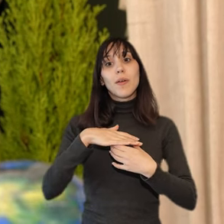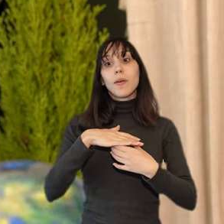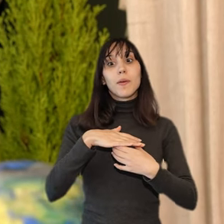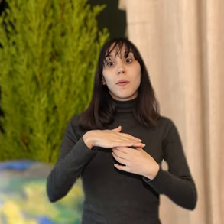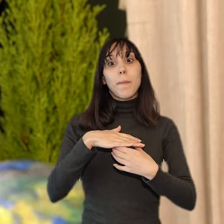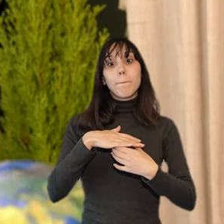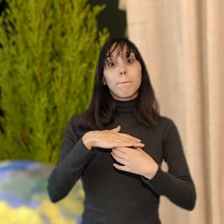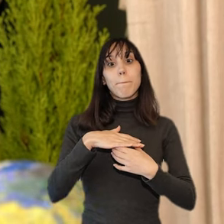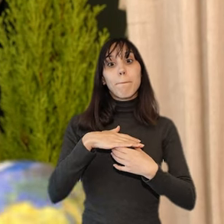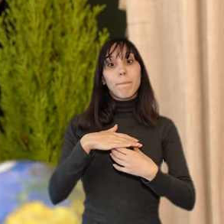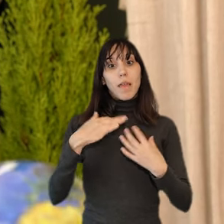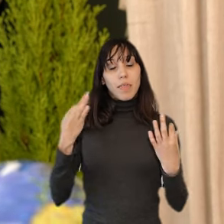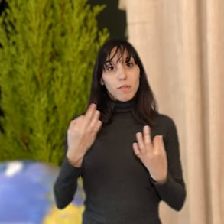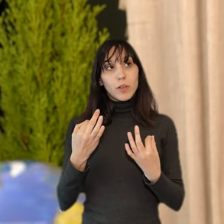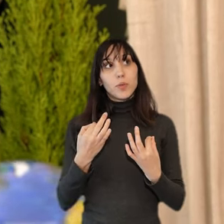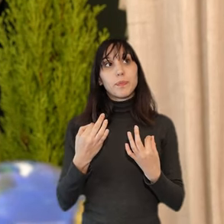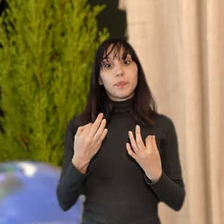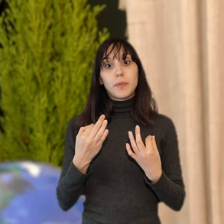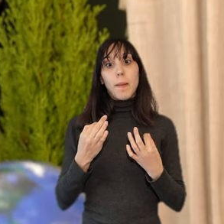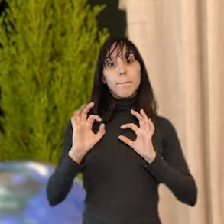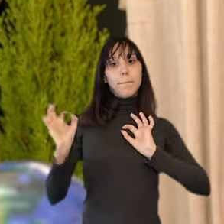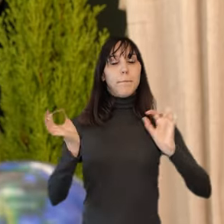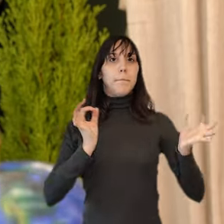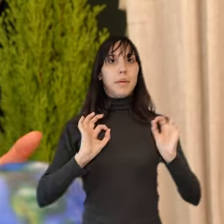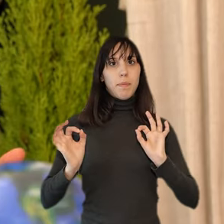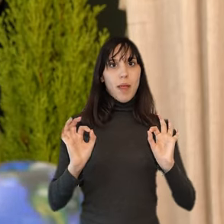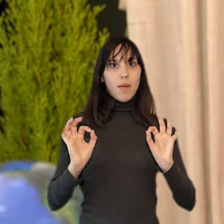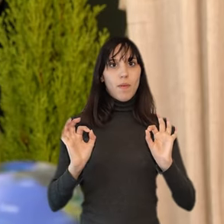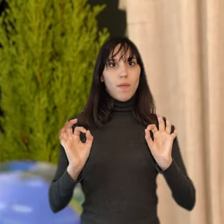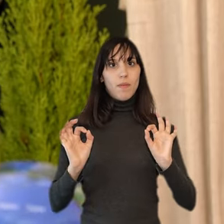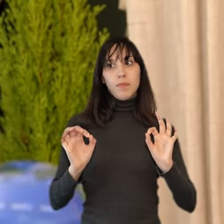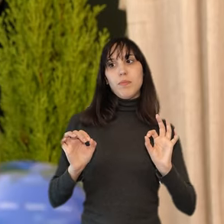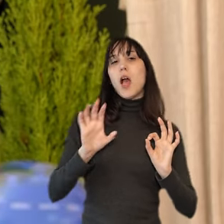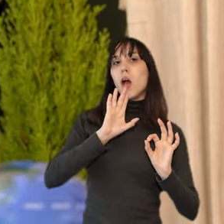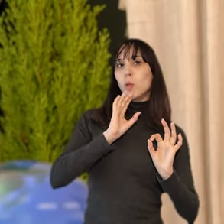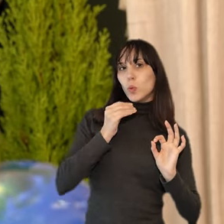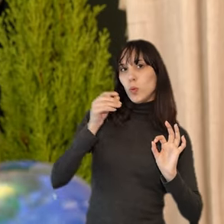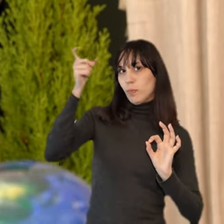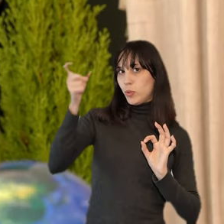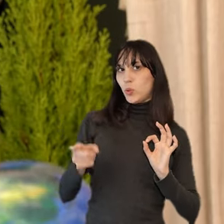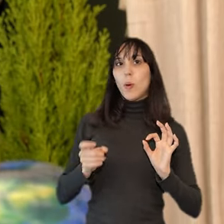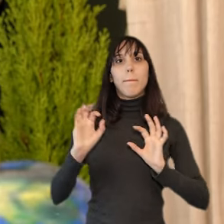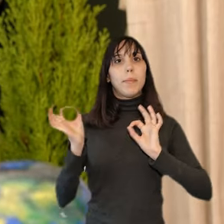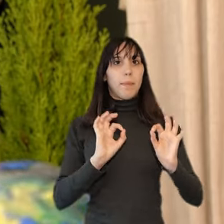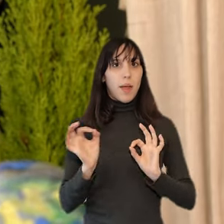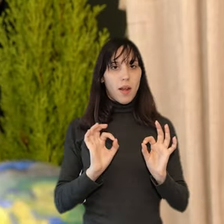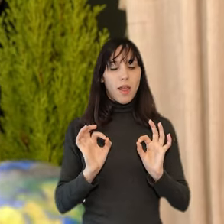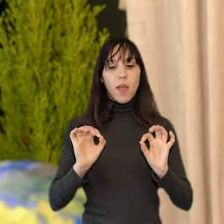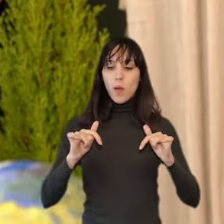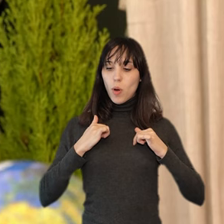que eh no fundo eh preparam preparam a pessoa não é o aluno o o estudante para que